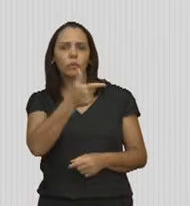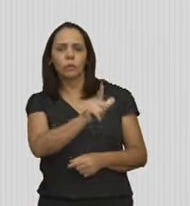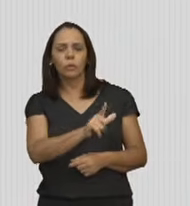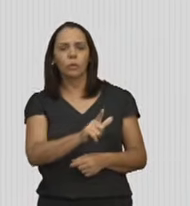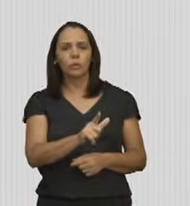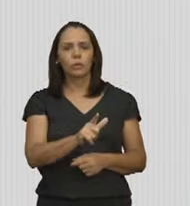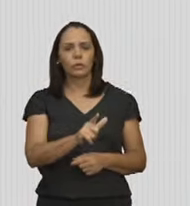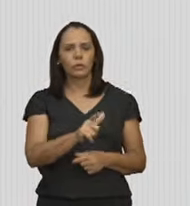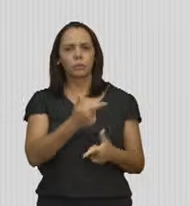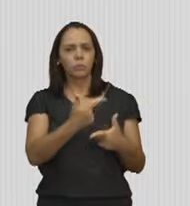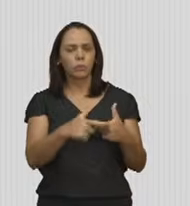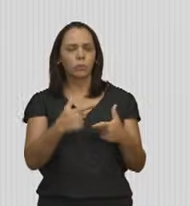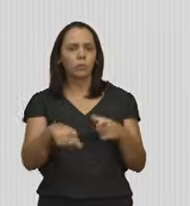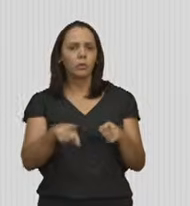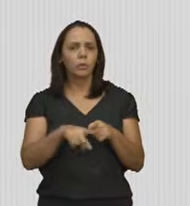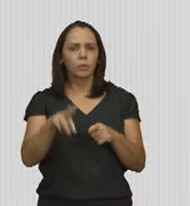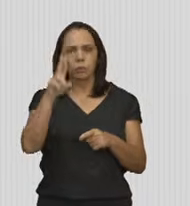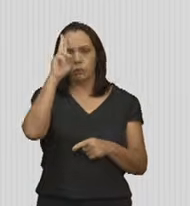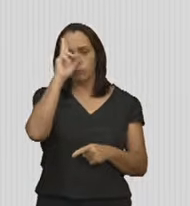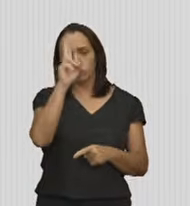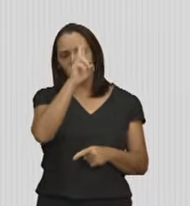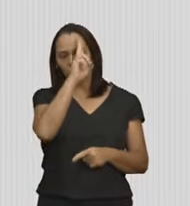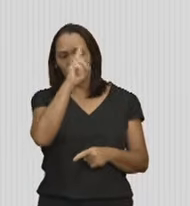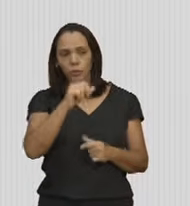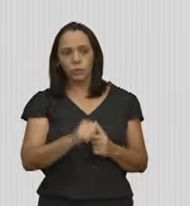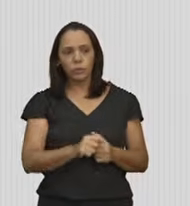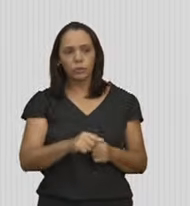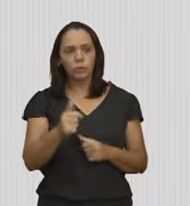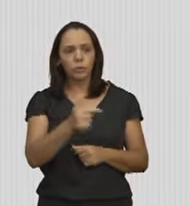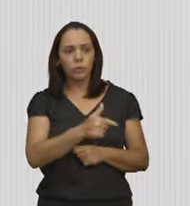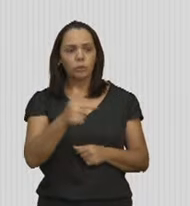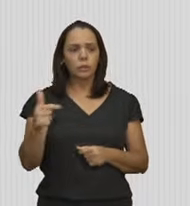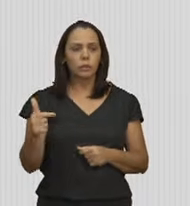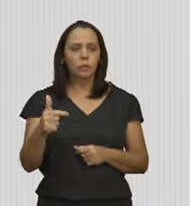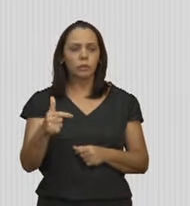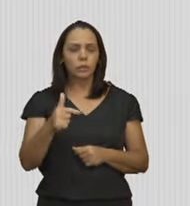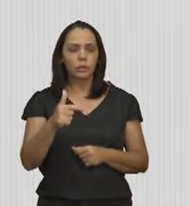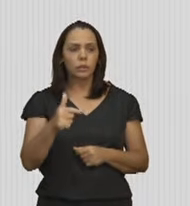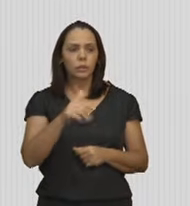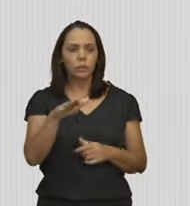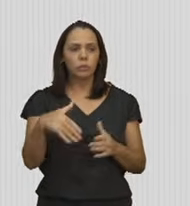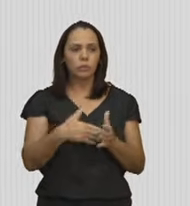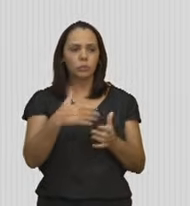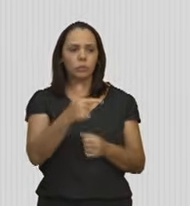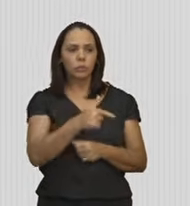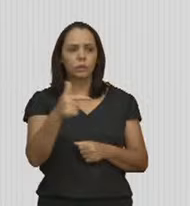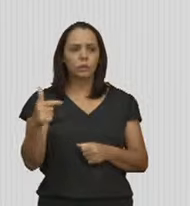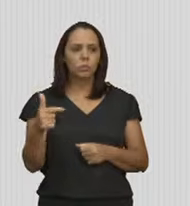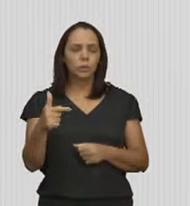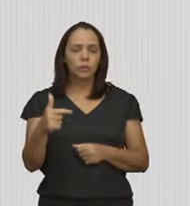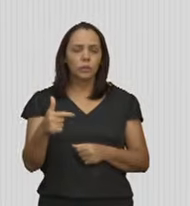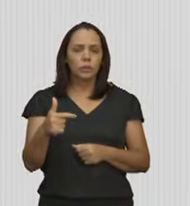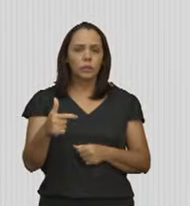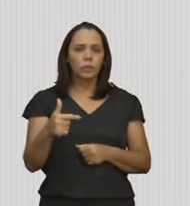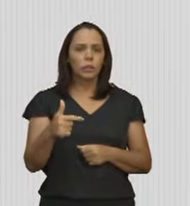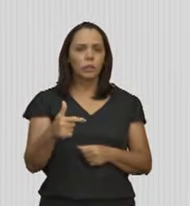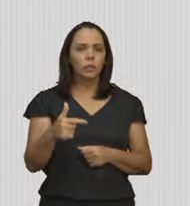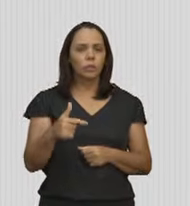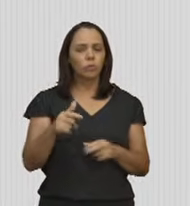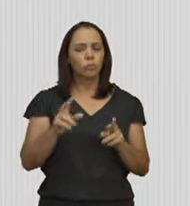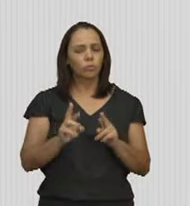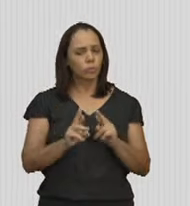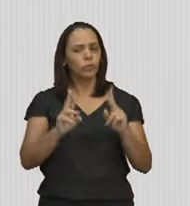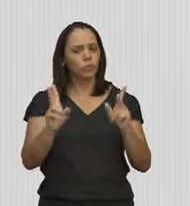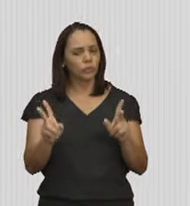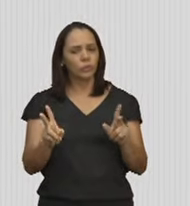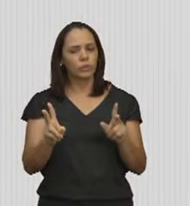casos também envolvendo o Uber. Então, foi uma semana, as últimas, né, semanas bem atípicas